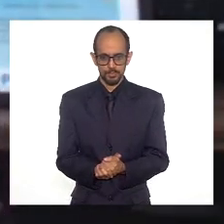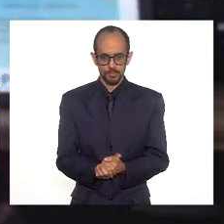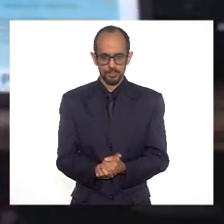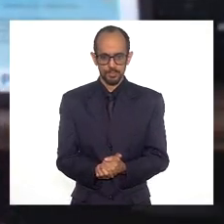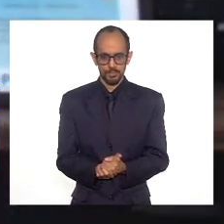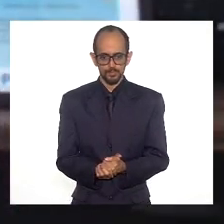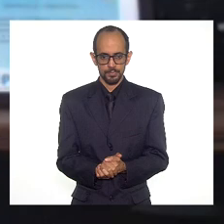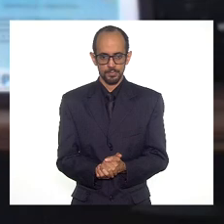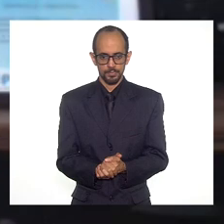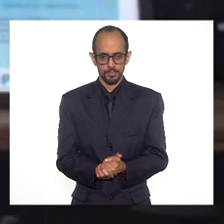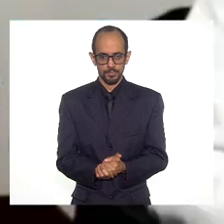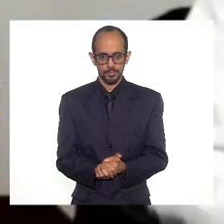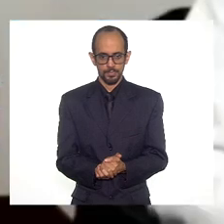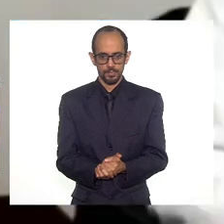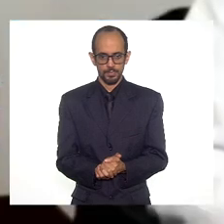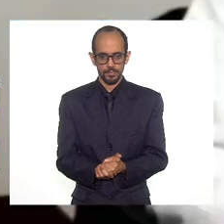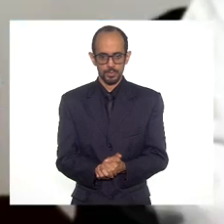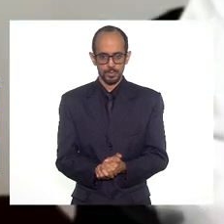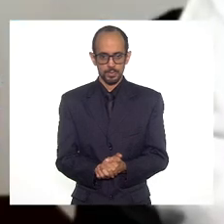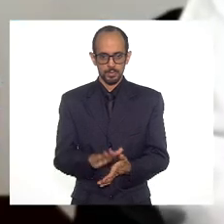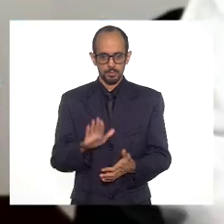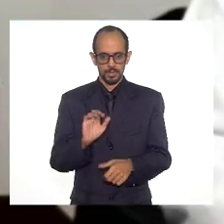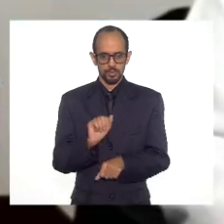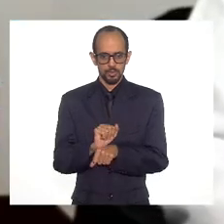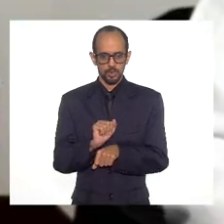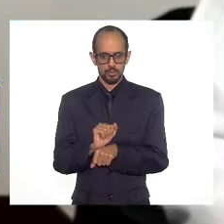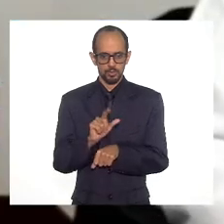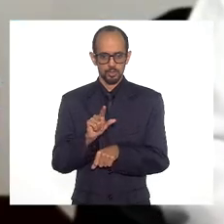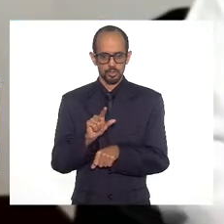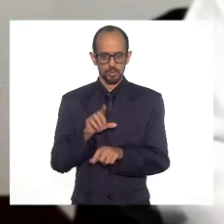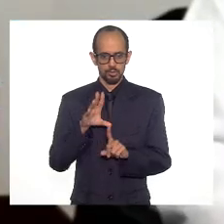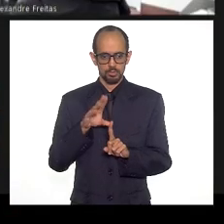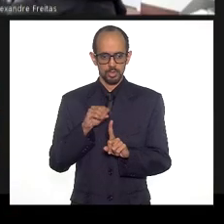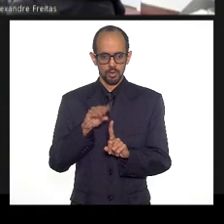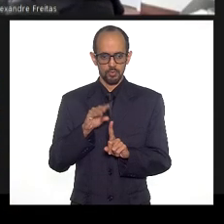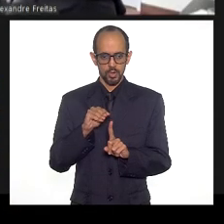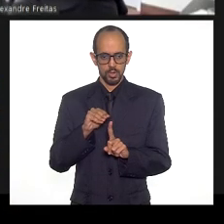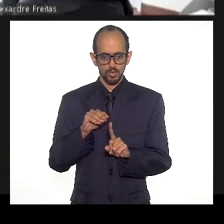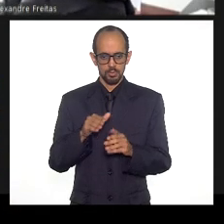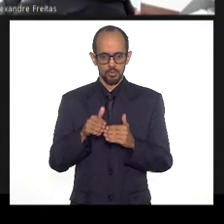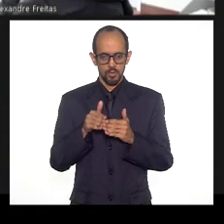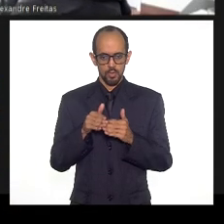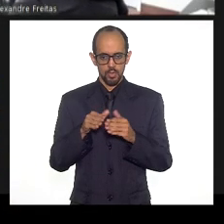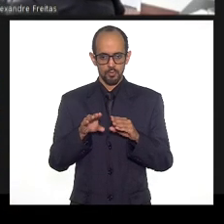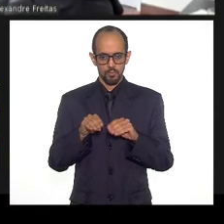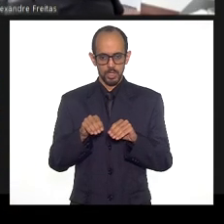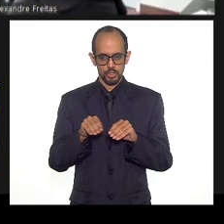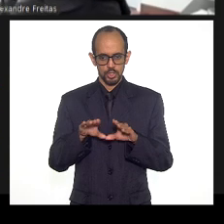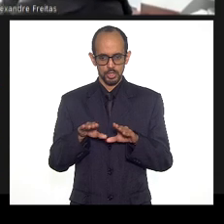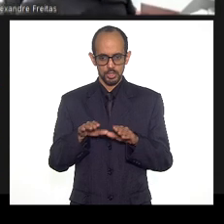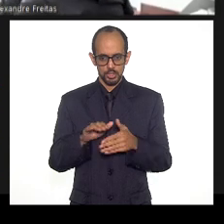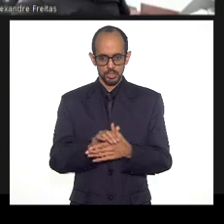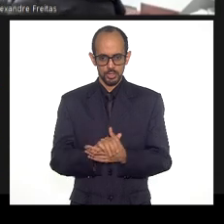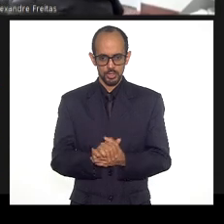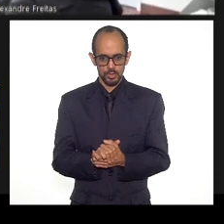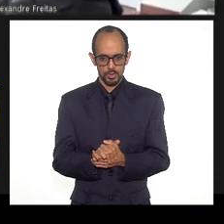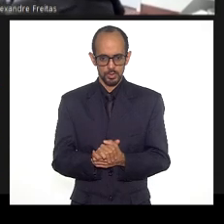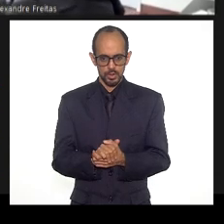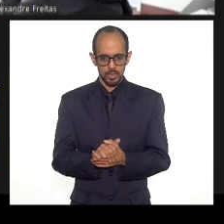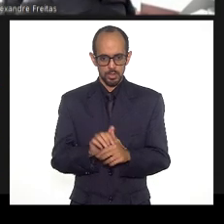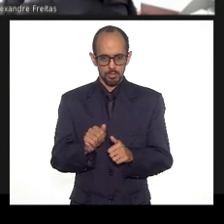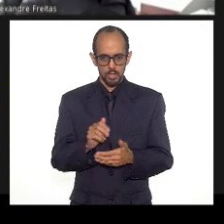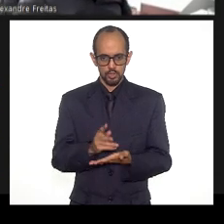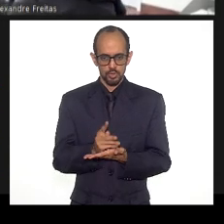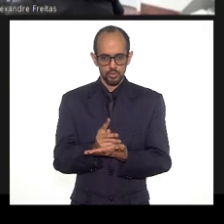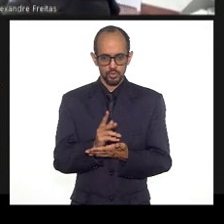Estamos discutindo aqui. Um instante só, Knoploch. Tem o microfone aberto, por favor. Por favor. Pode continuar,